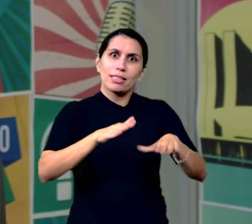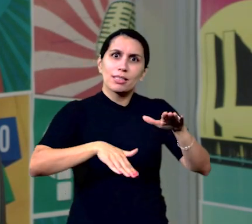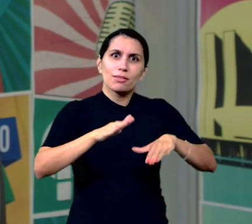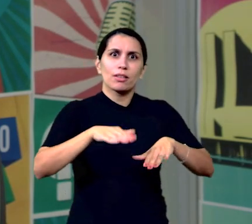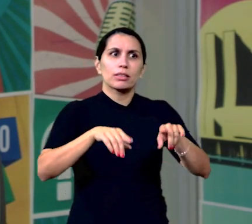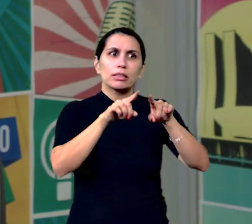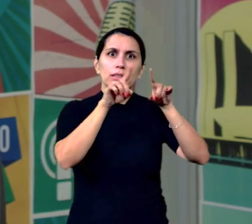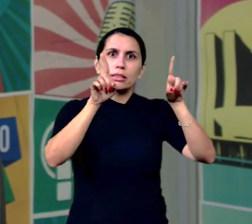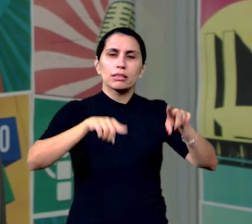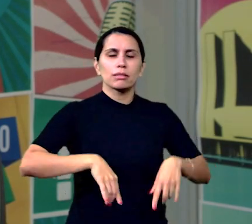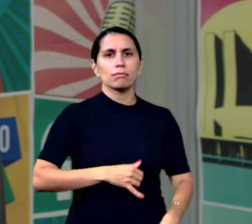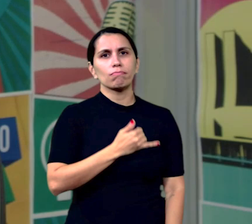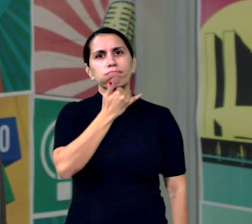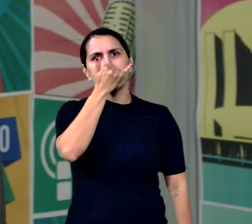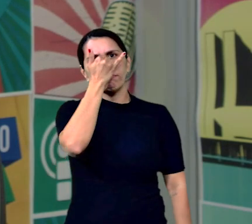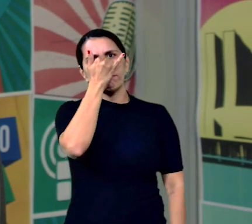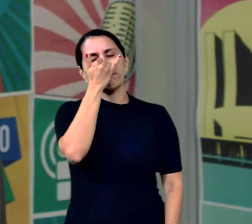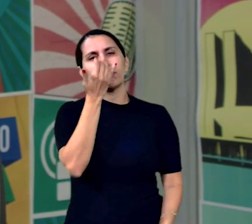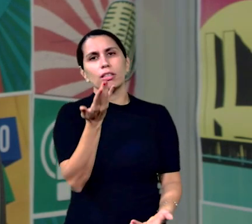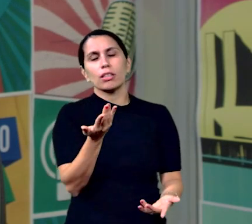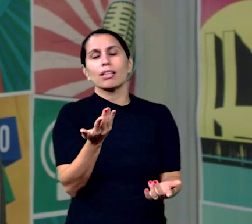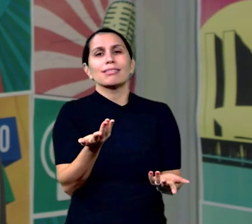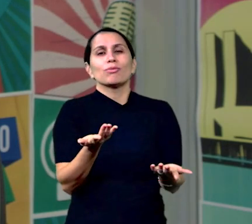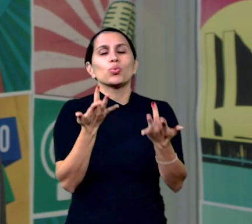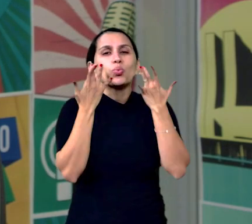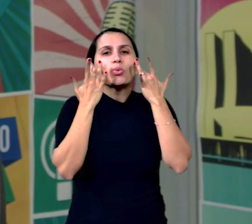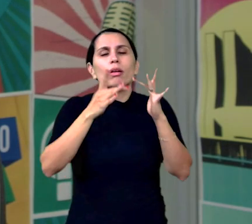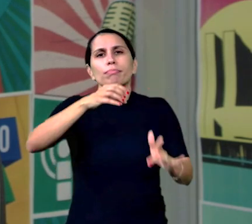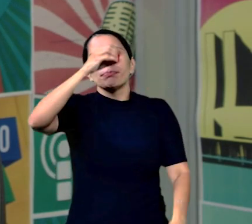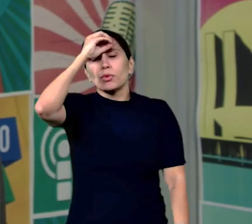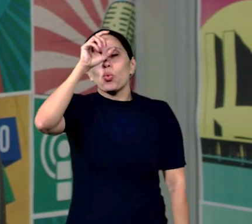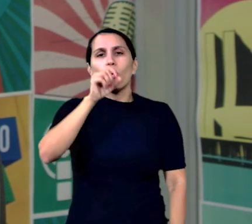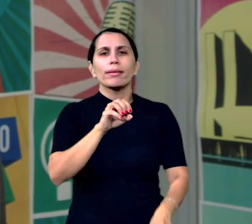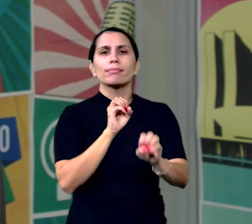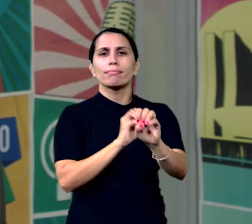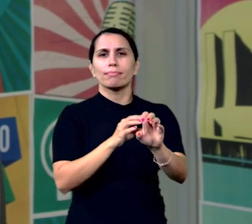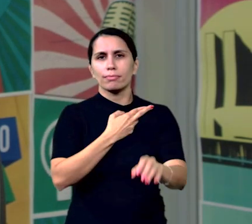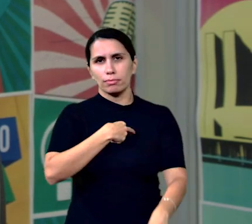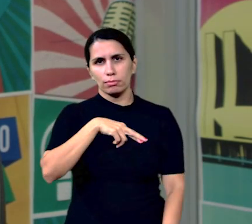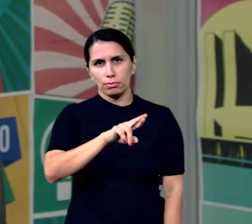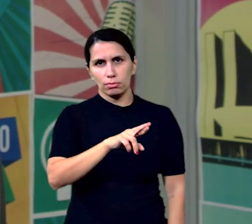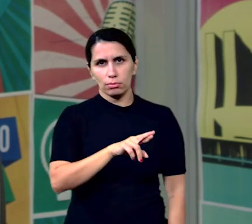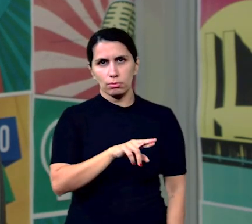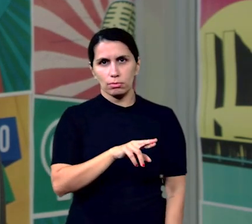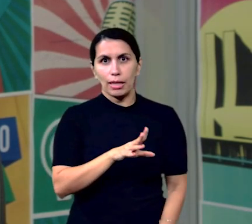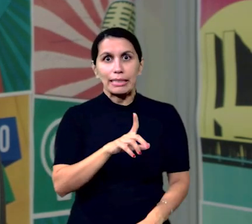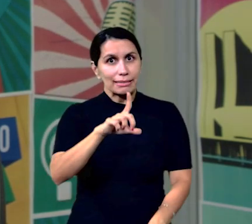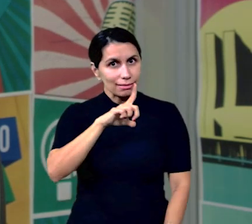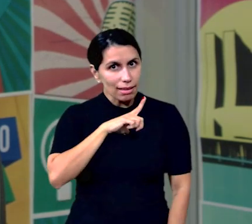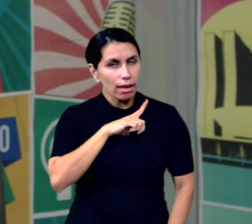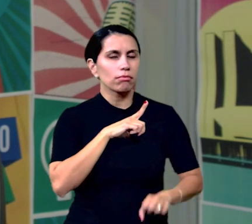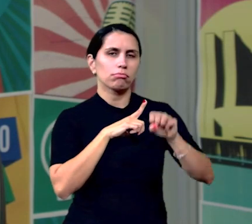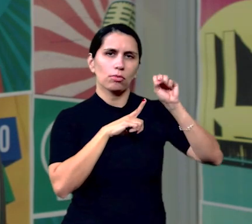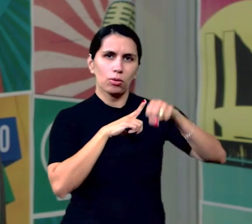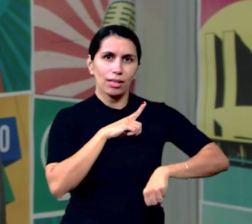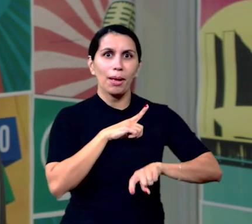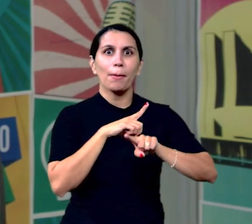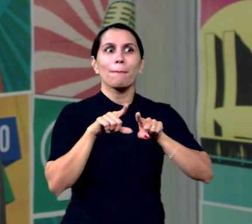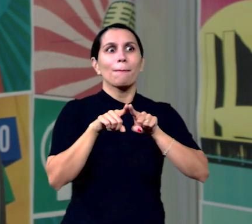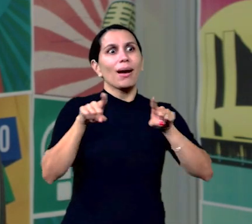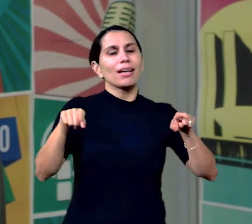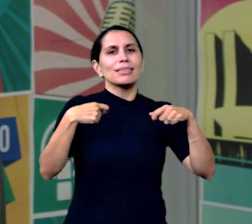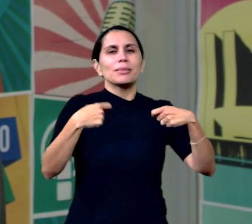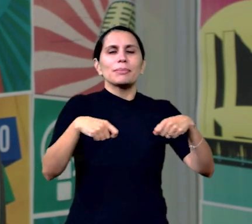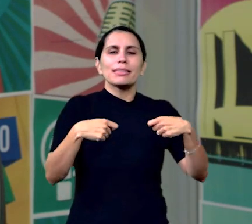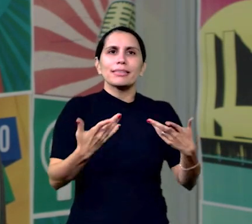é, a ideia do que é um ensino religioso, mas ele está aí. Então o convite é que ele seja